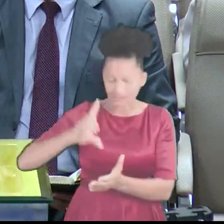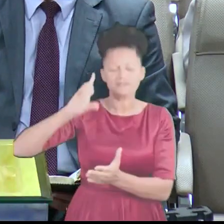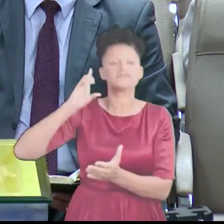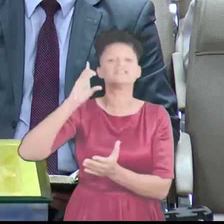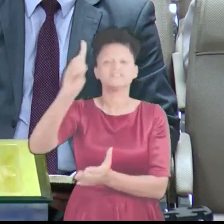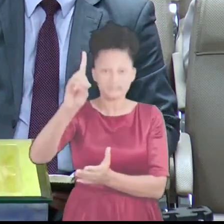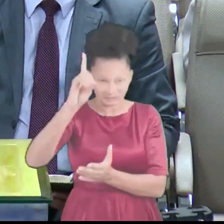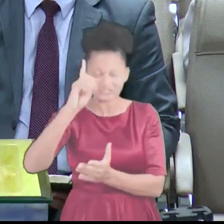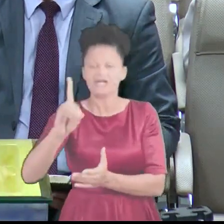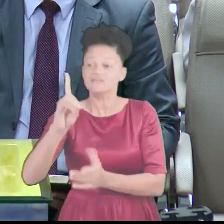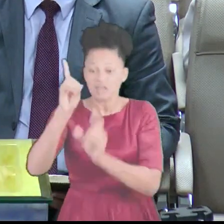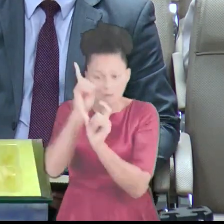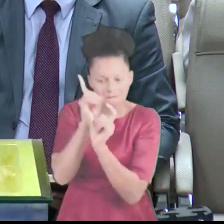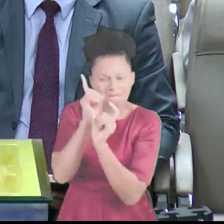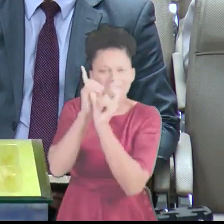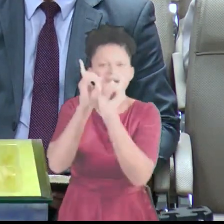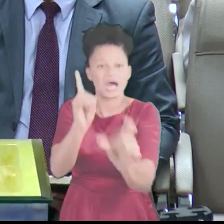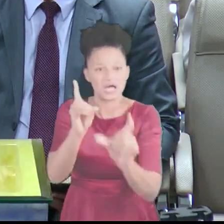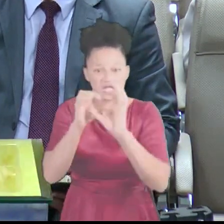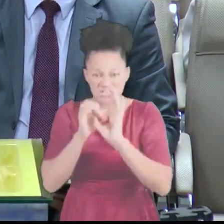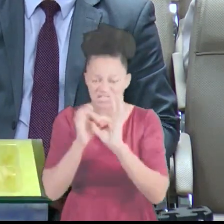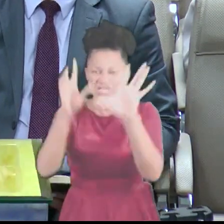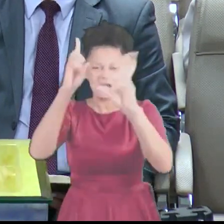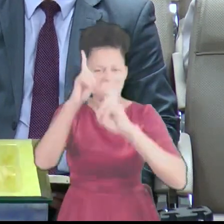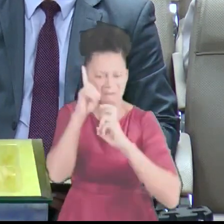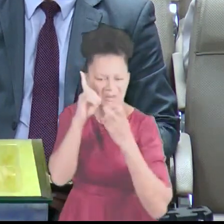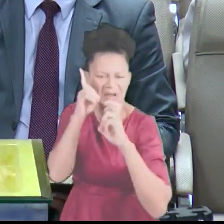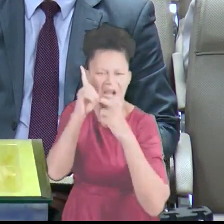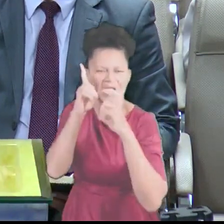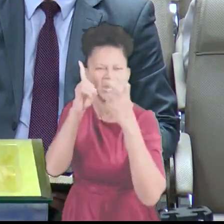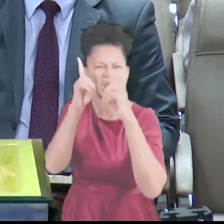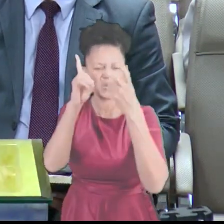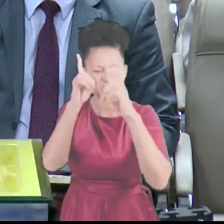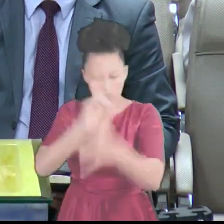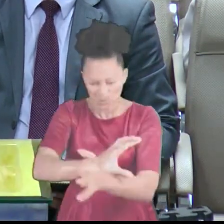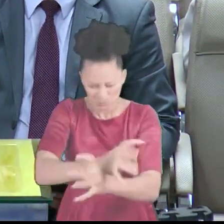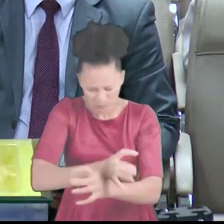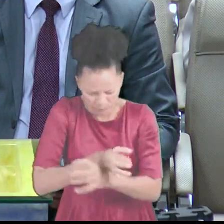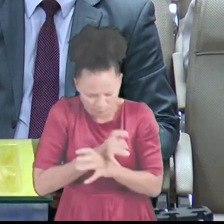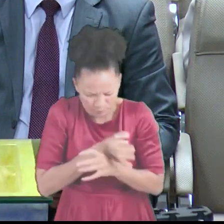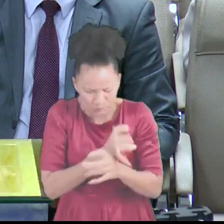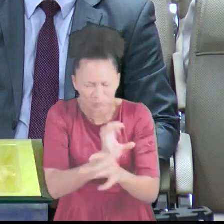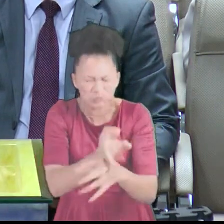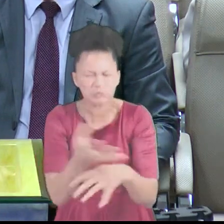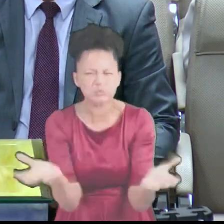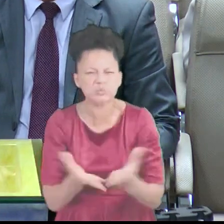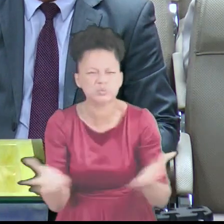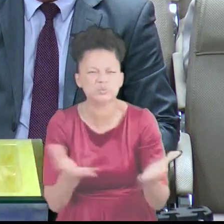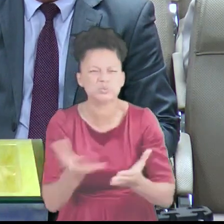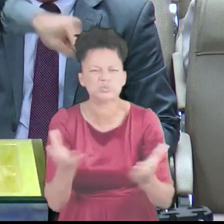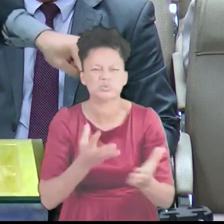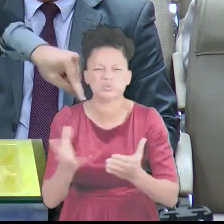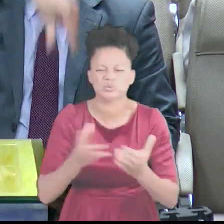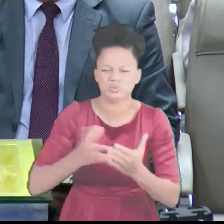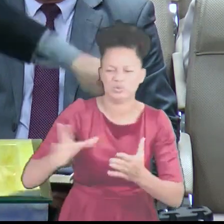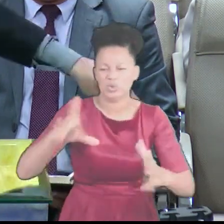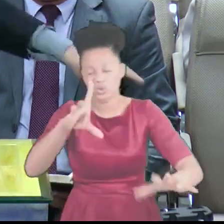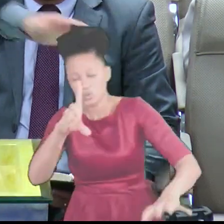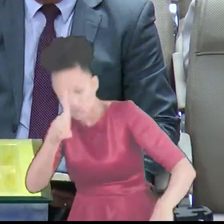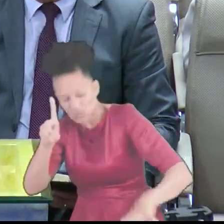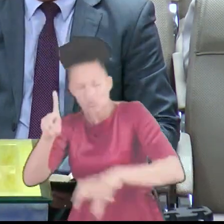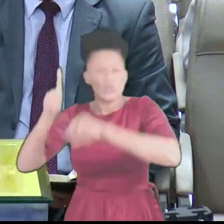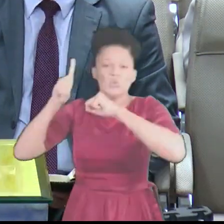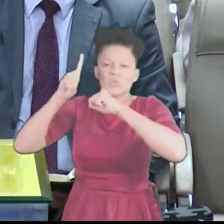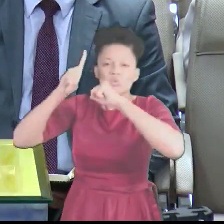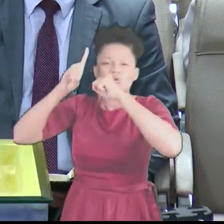está liberando o seu brado. E ossos secos hoje vai ouvir a palavra de